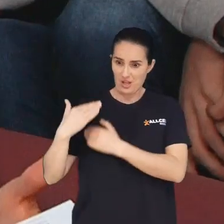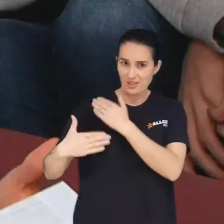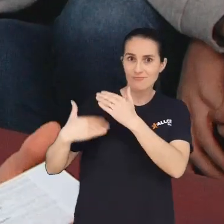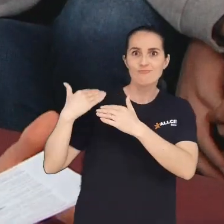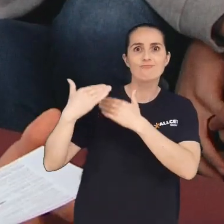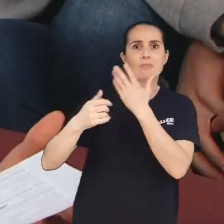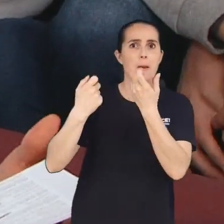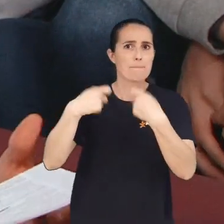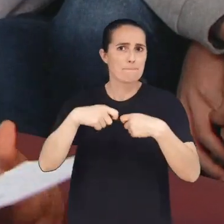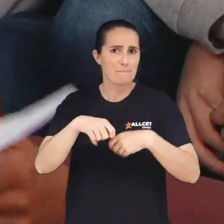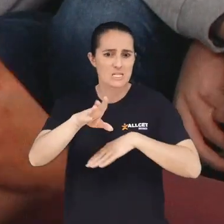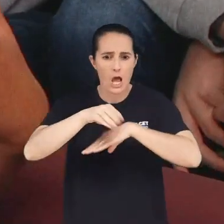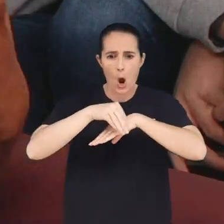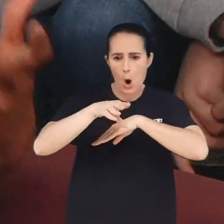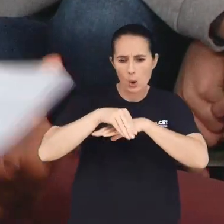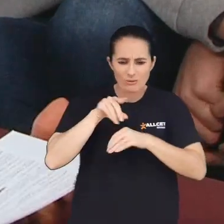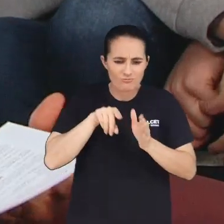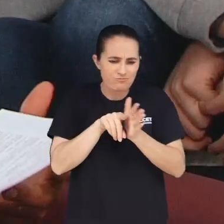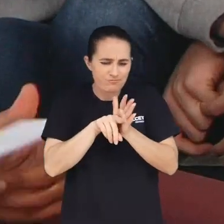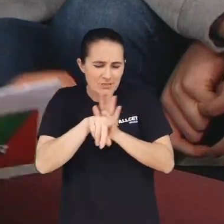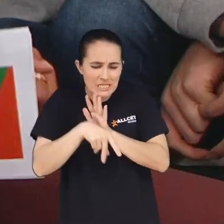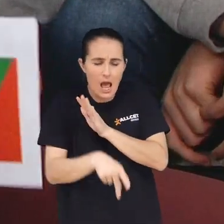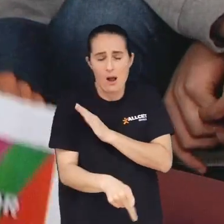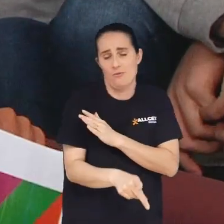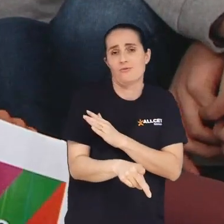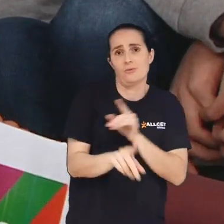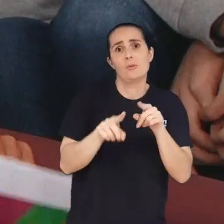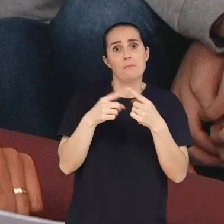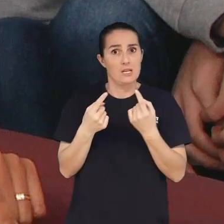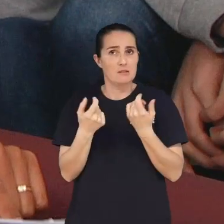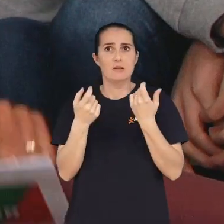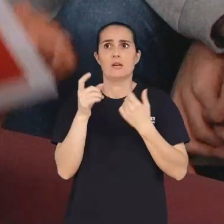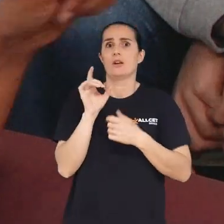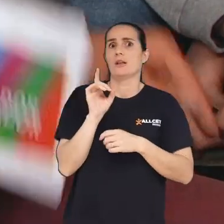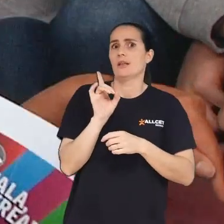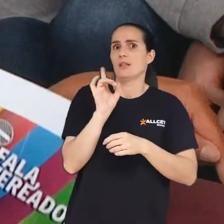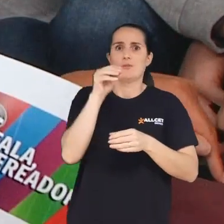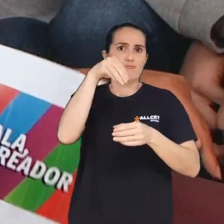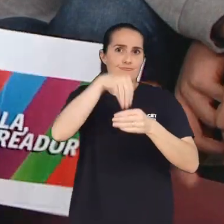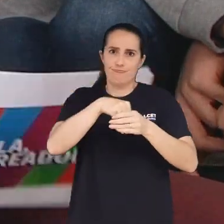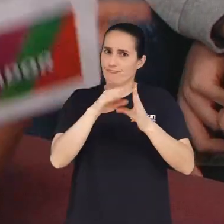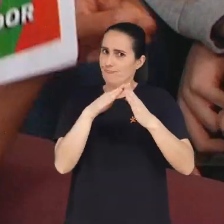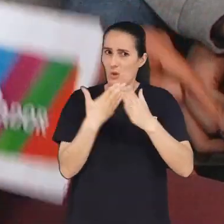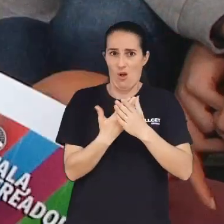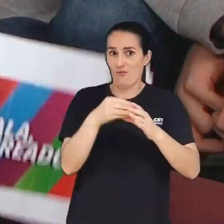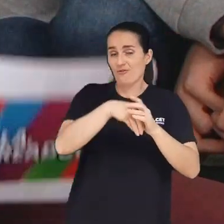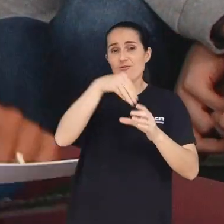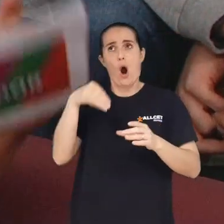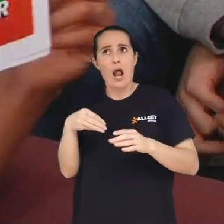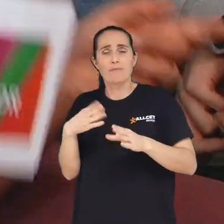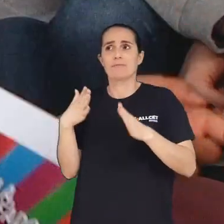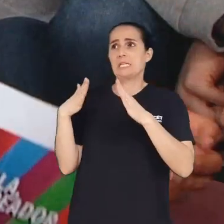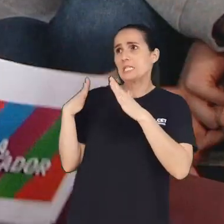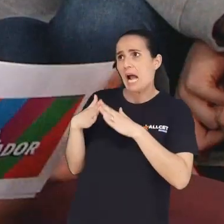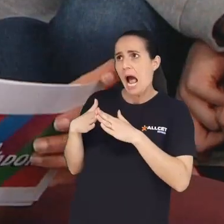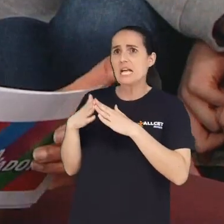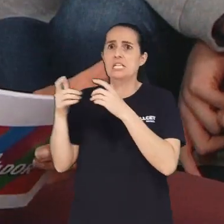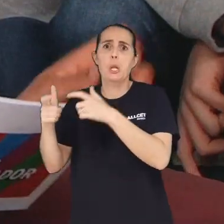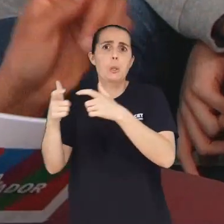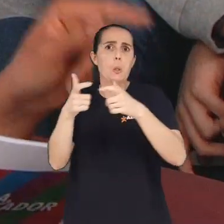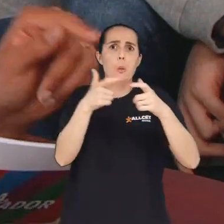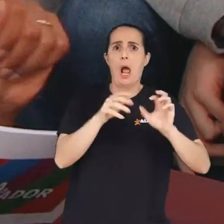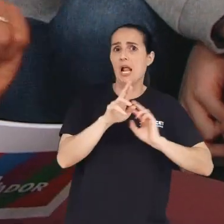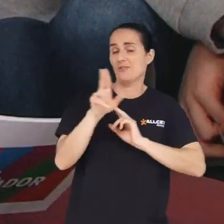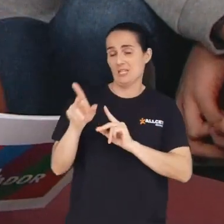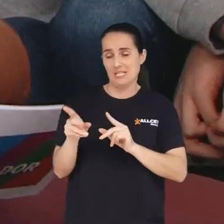aprofundar em alguns conhecimentos, em alguns estudos, mas que isso é feito fora da escola, seja em casa, seja em outros